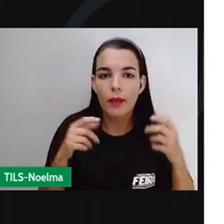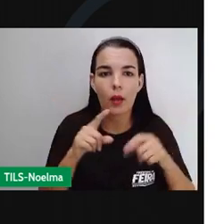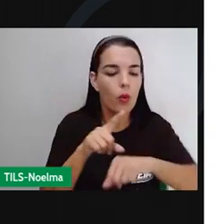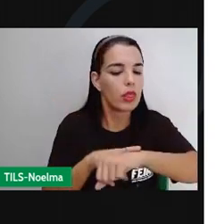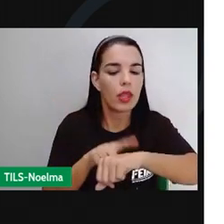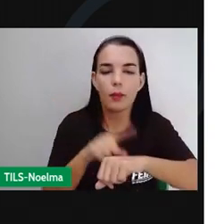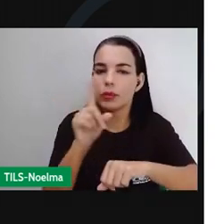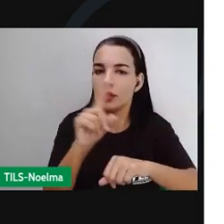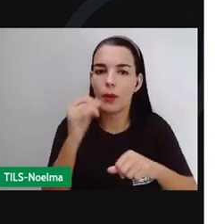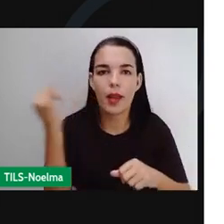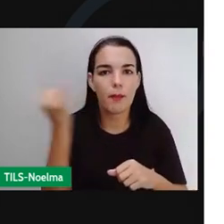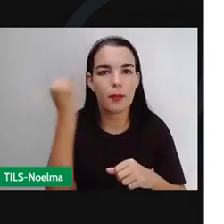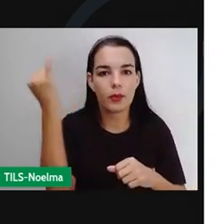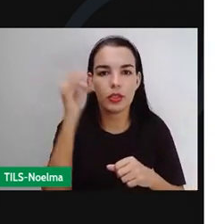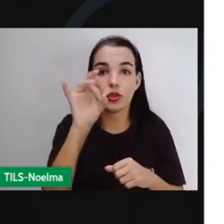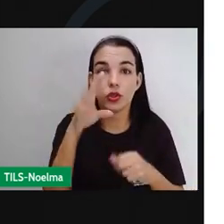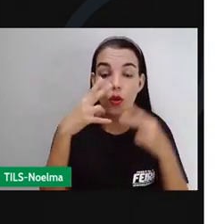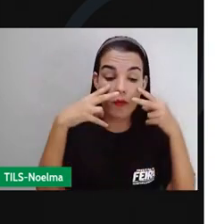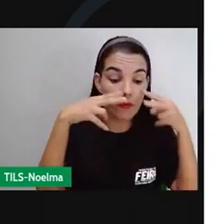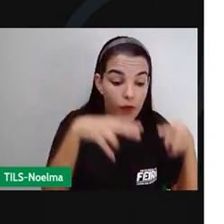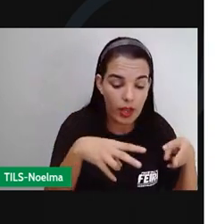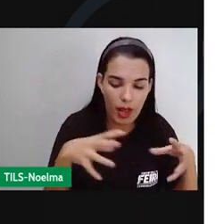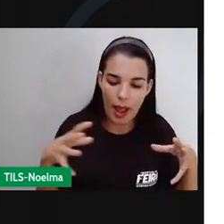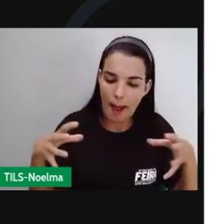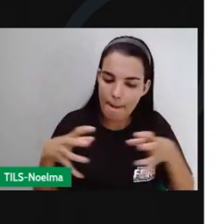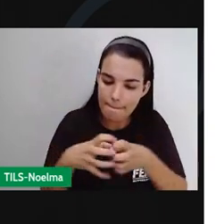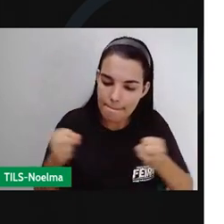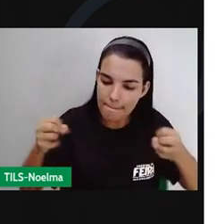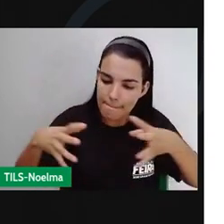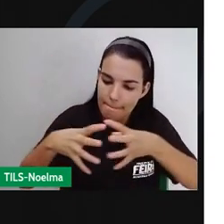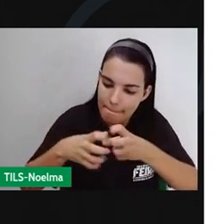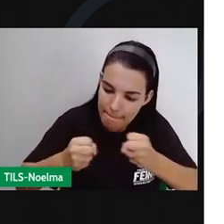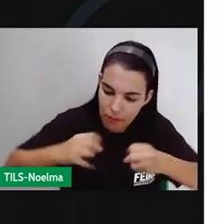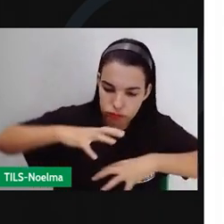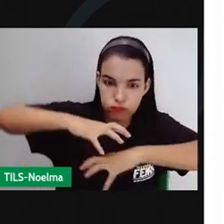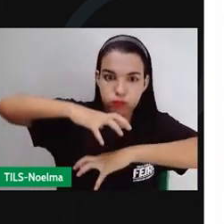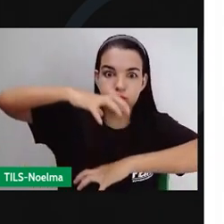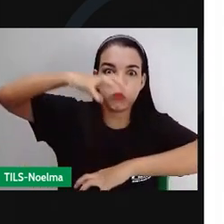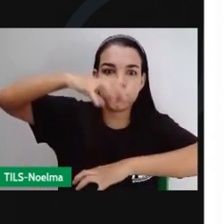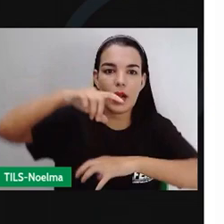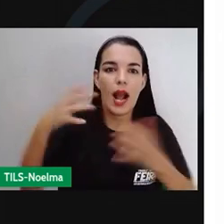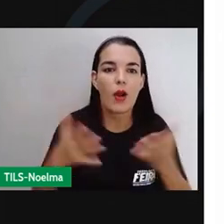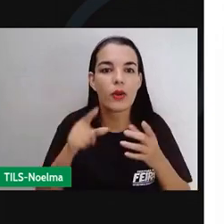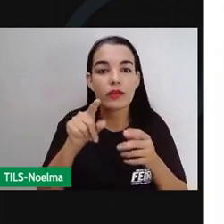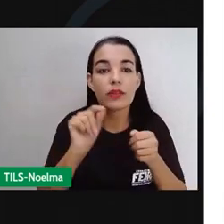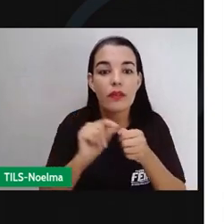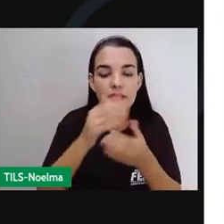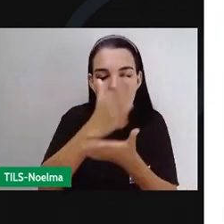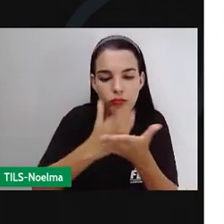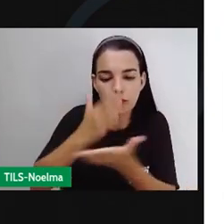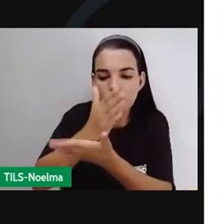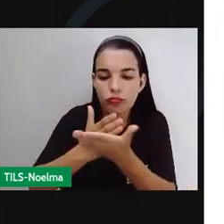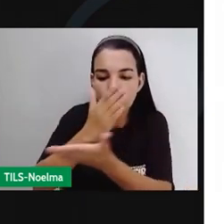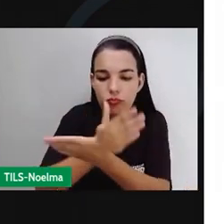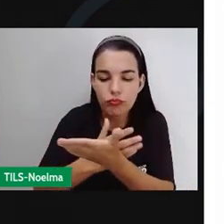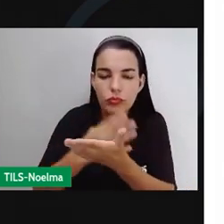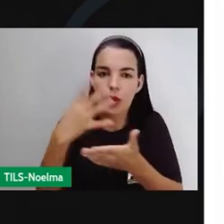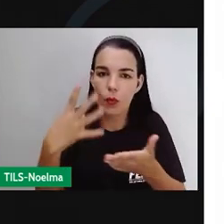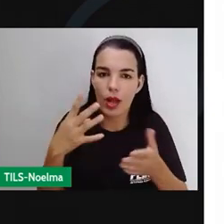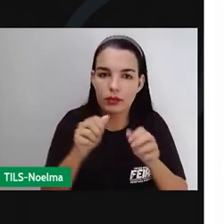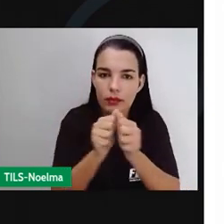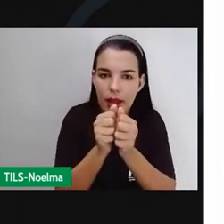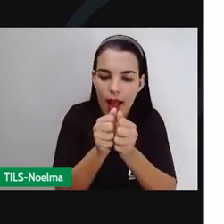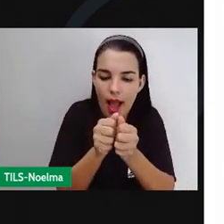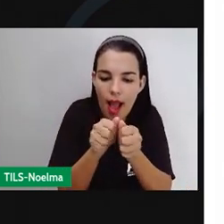tempo da receita, se apegue ao visual. A massa tem que ficar bem volumosa. Agora você vai dividir a massa em quatro partes, abre ela